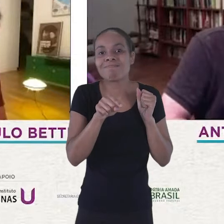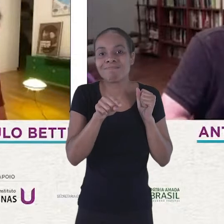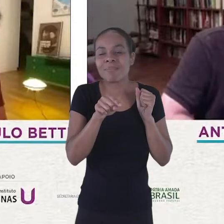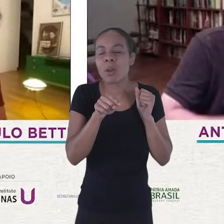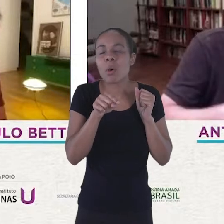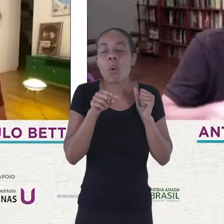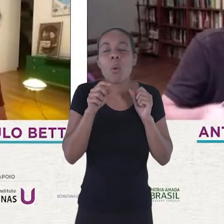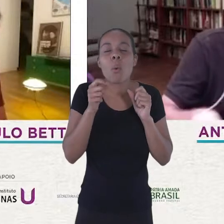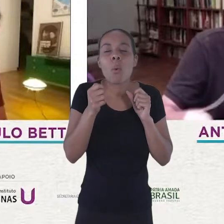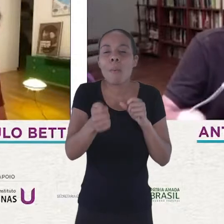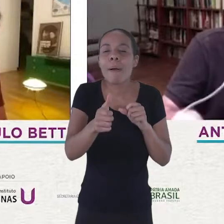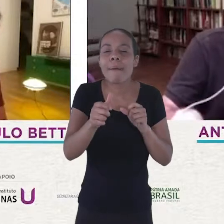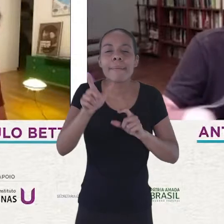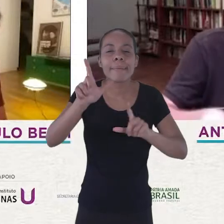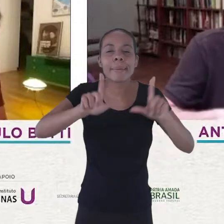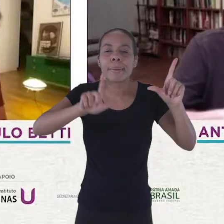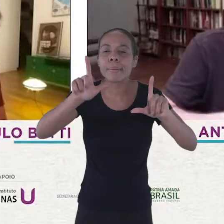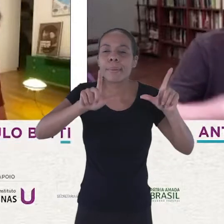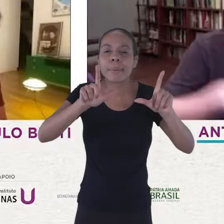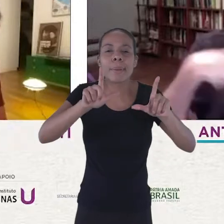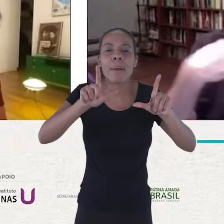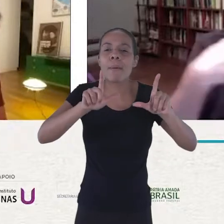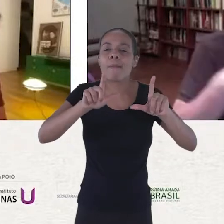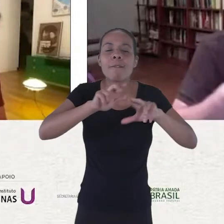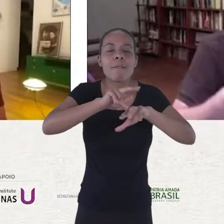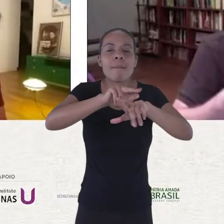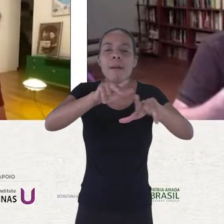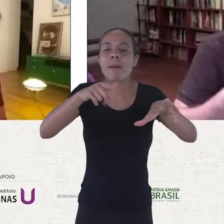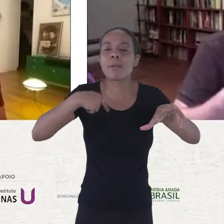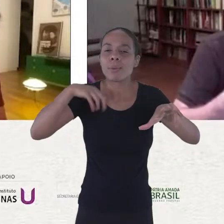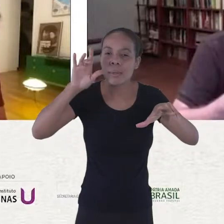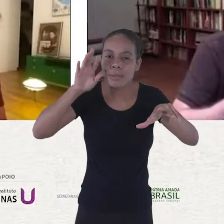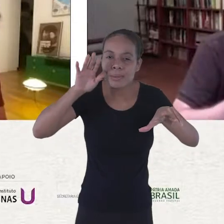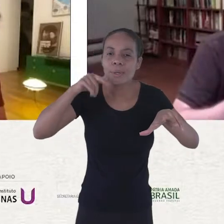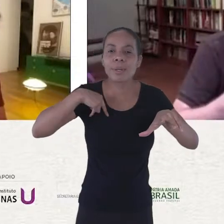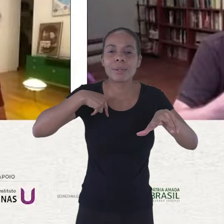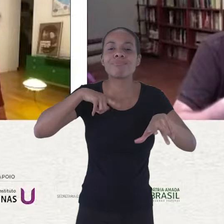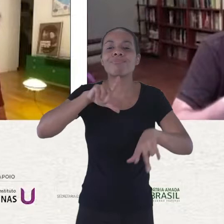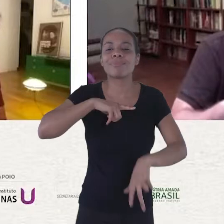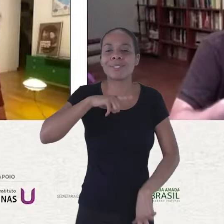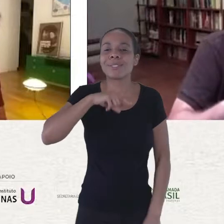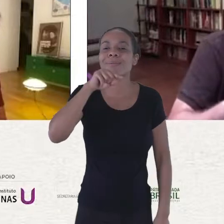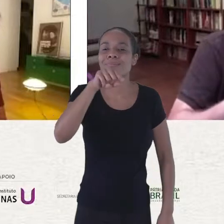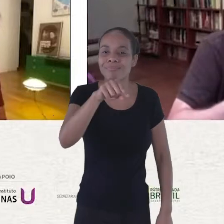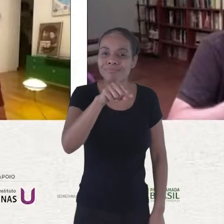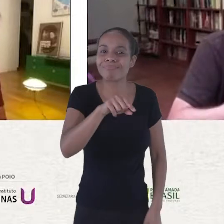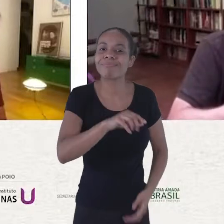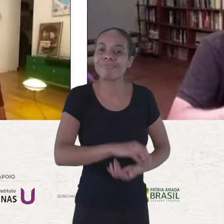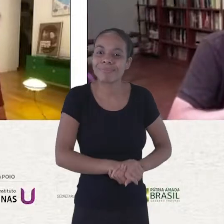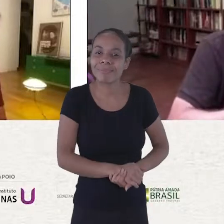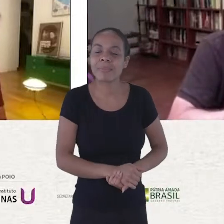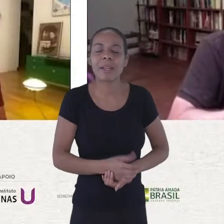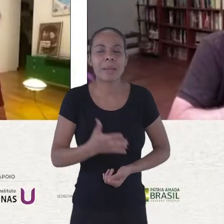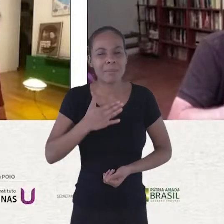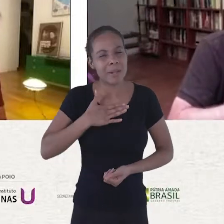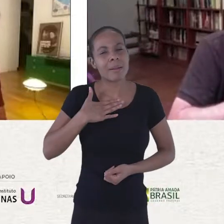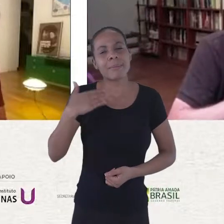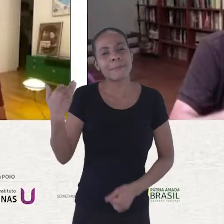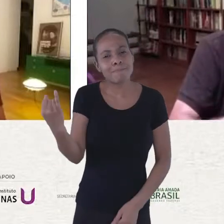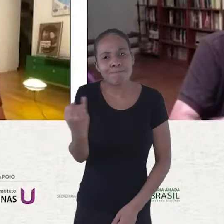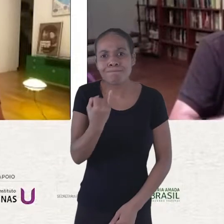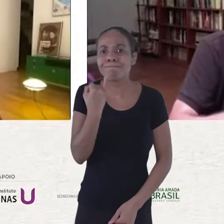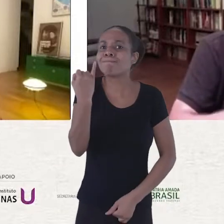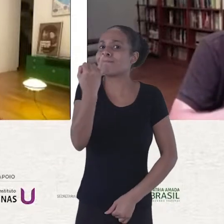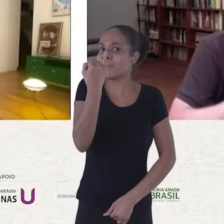Cláudio Correia Castro. Então, assim, e essa é uma coisa que que é importante a gente sacar, né? Que cada